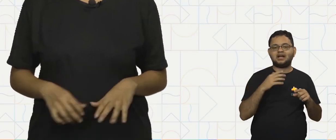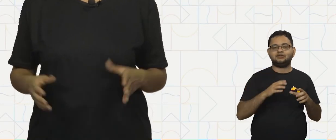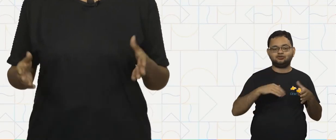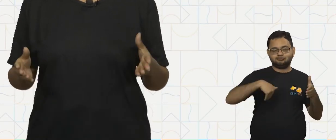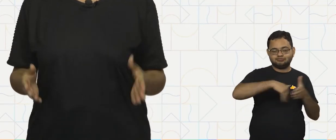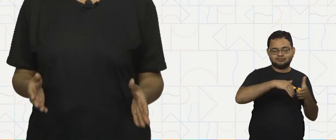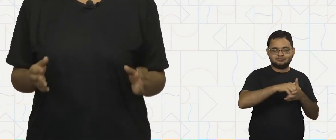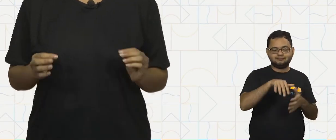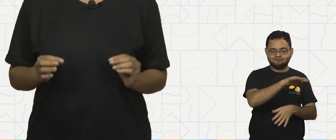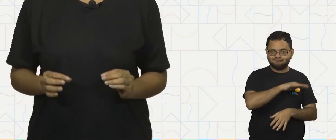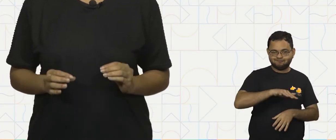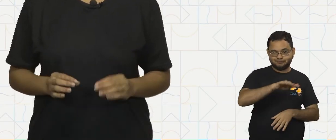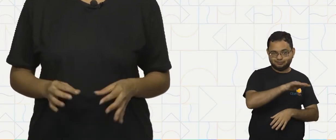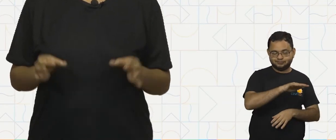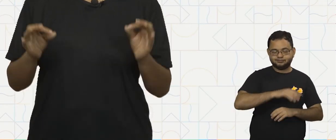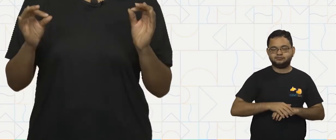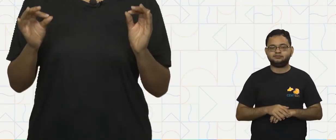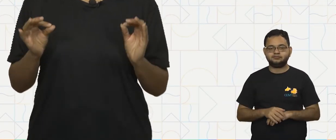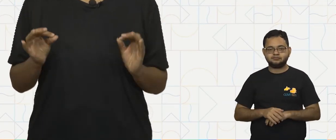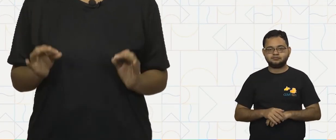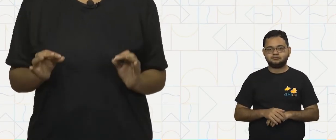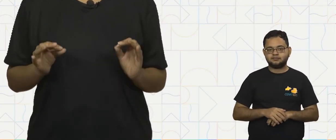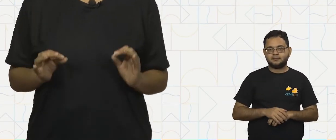interessante: foram aproveitados